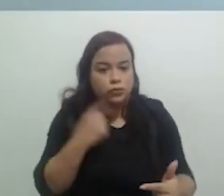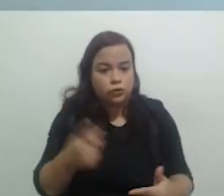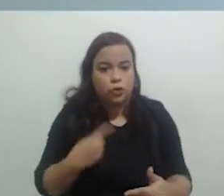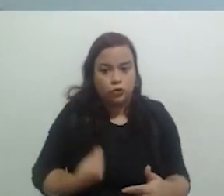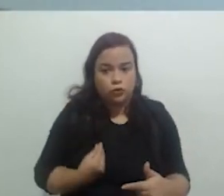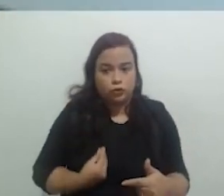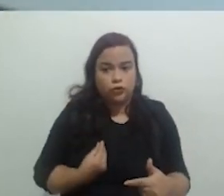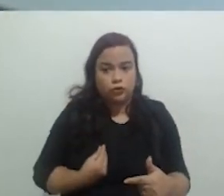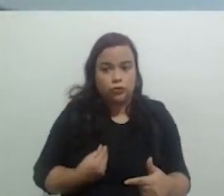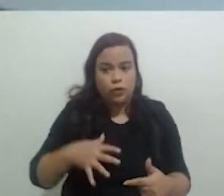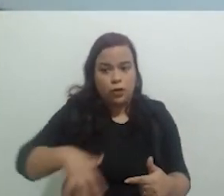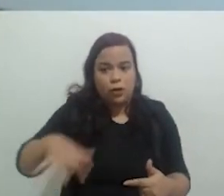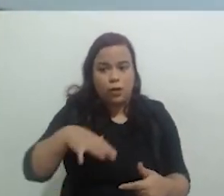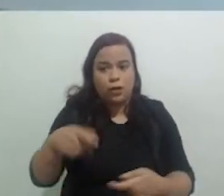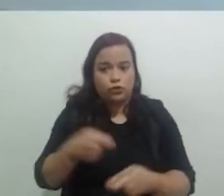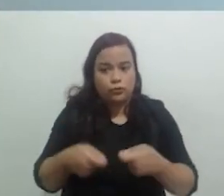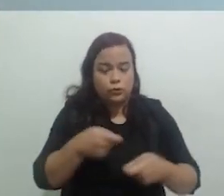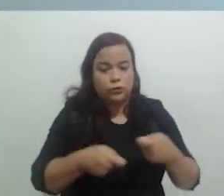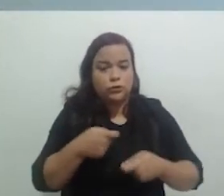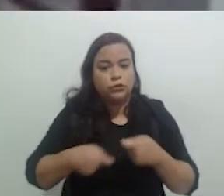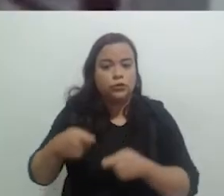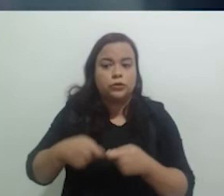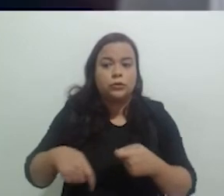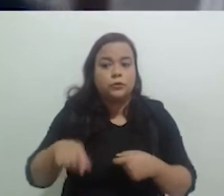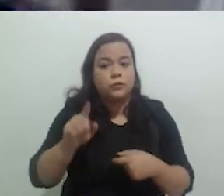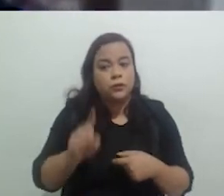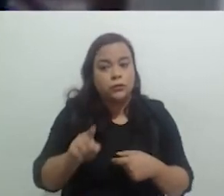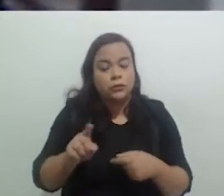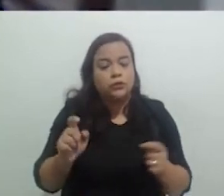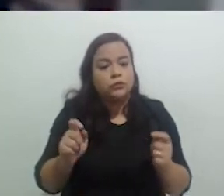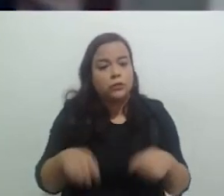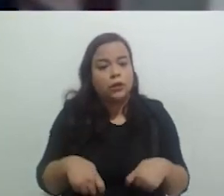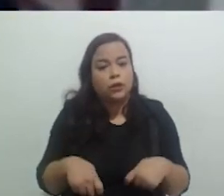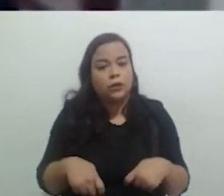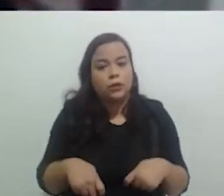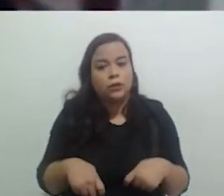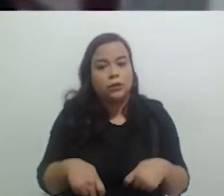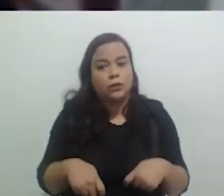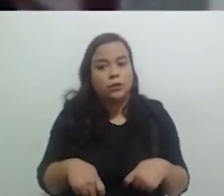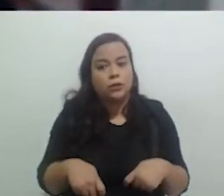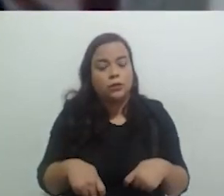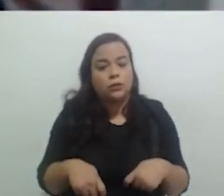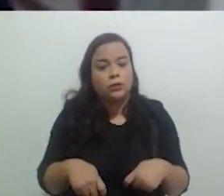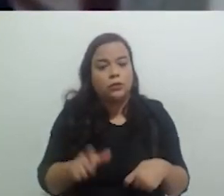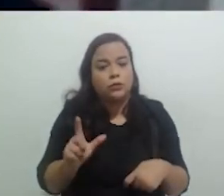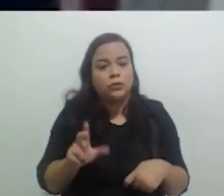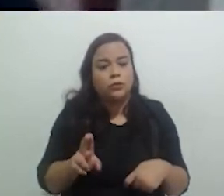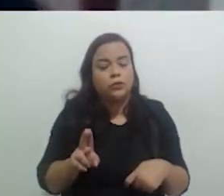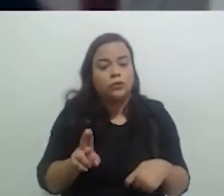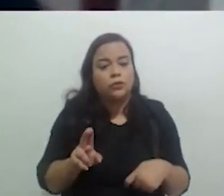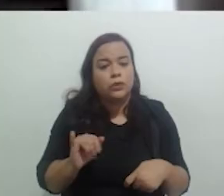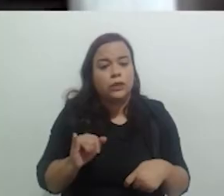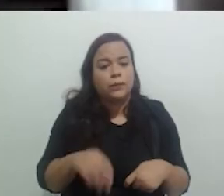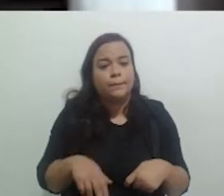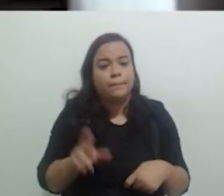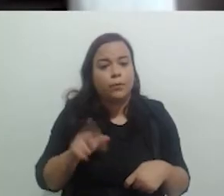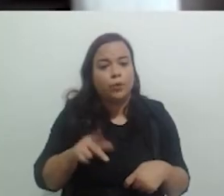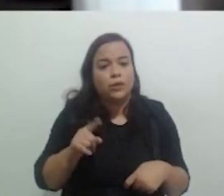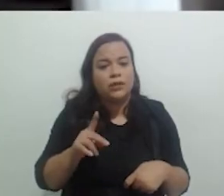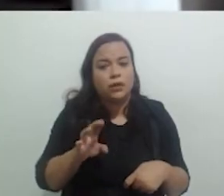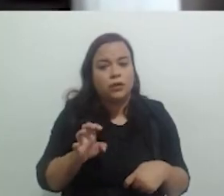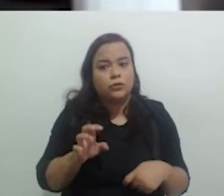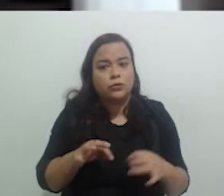administrativamente aqui. Isso acarreta nulidade, né? Exatamente, tem essa preocupação. Que é aqui, de... Bom, todo mundo já votou, né? Vamos